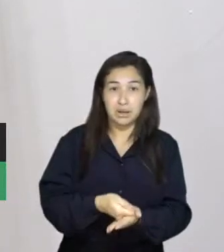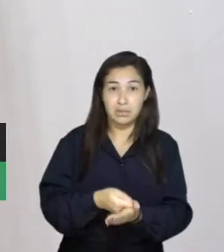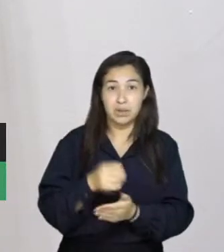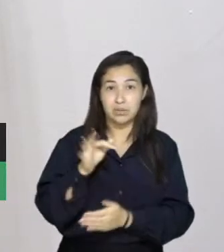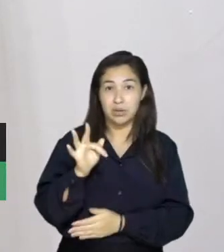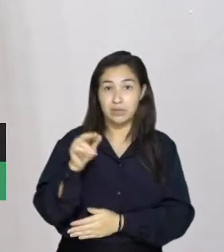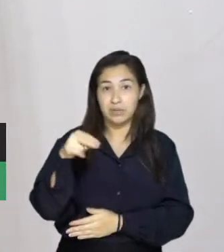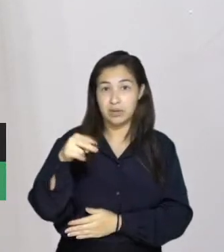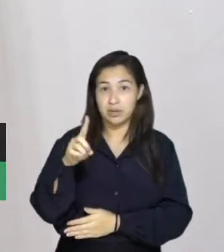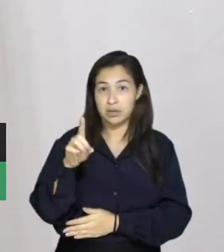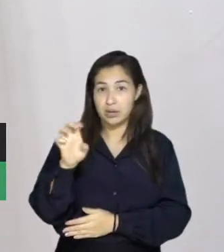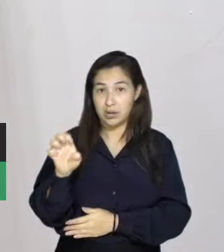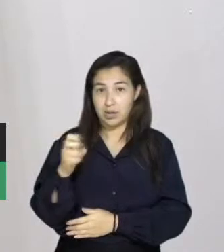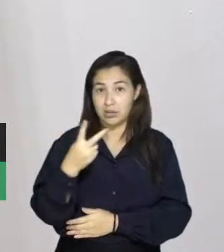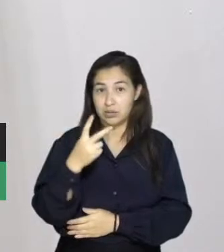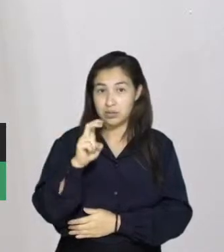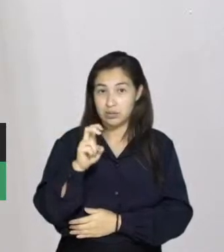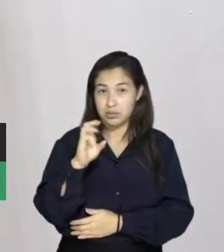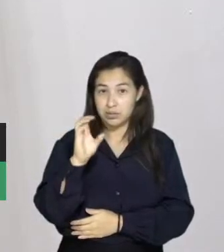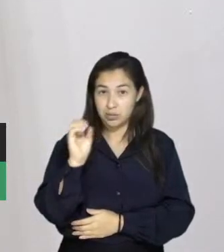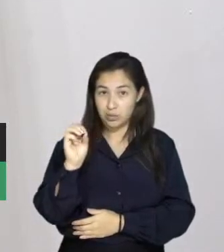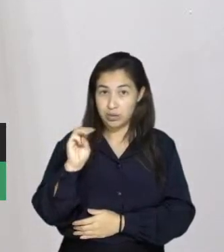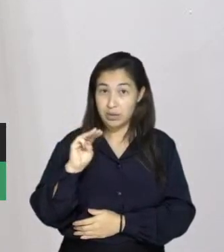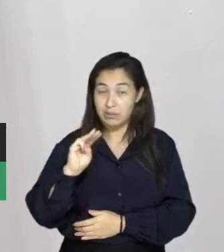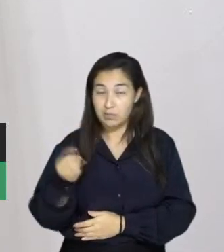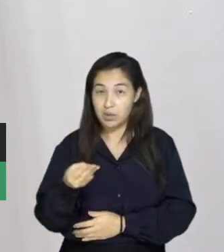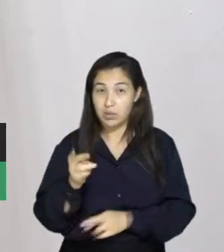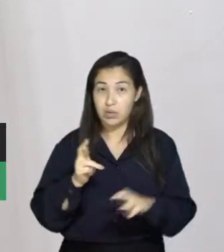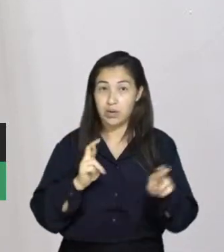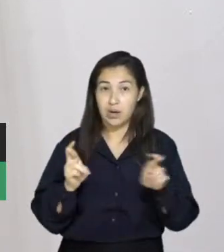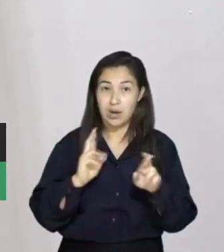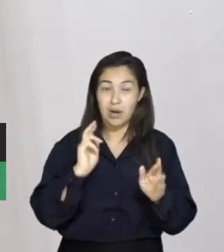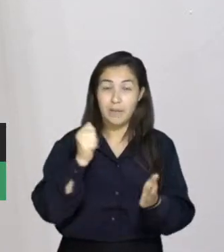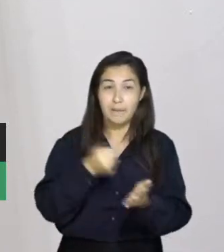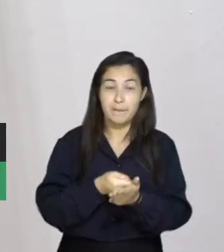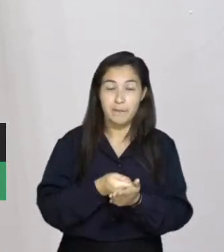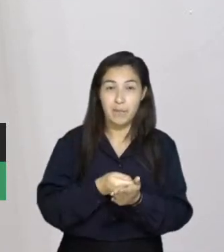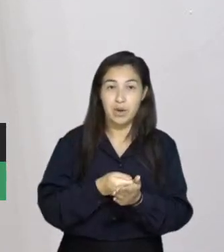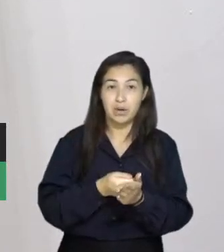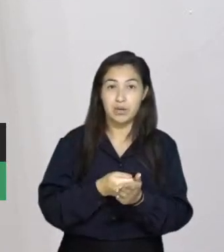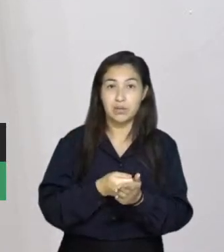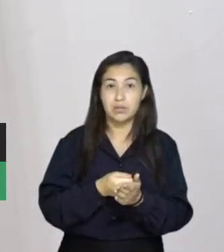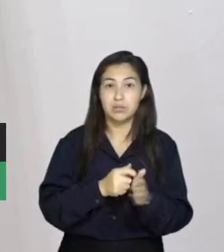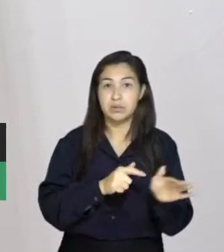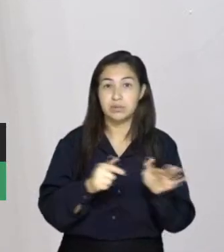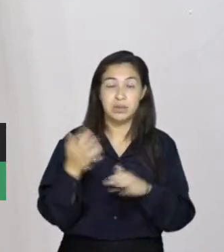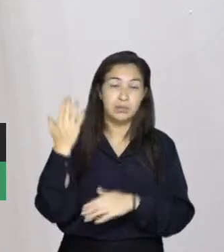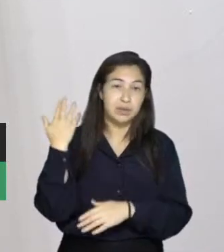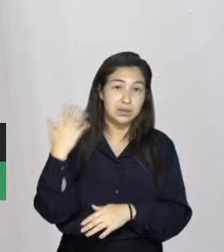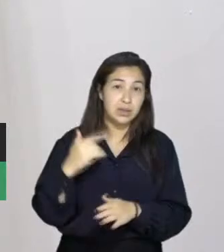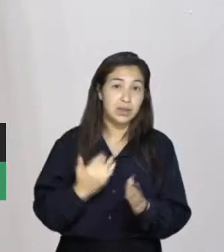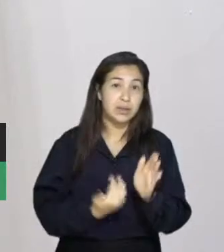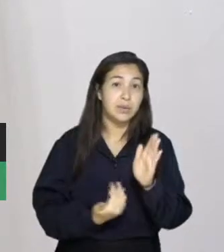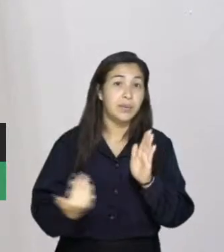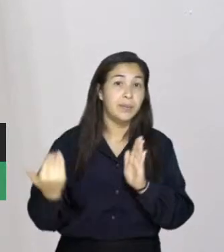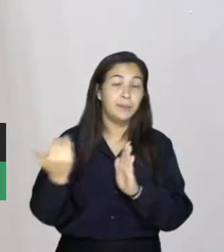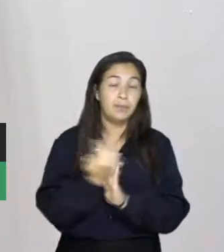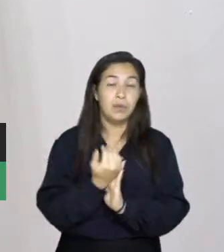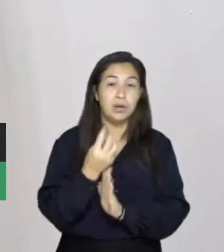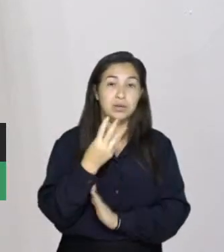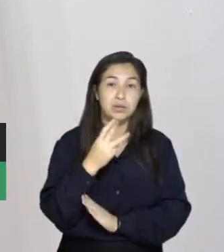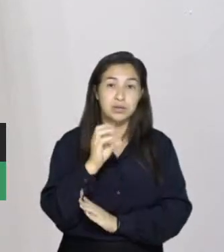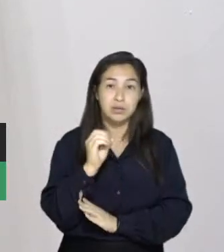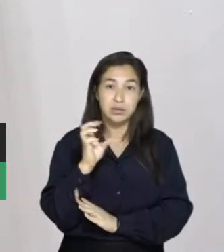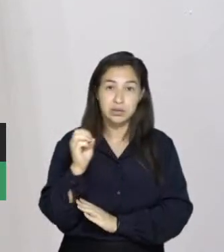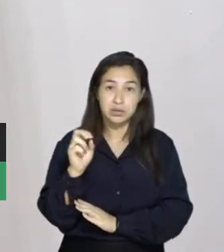250 milhões de reais pagos na semana passada e mais 300 milhões em pagamentos previstos para